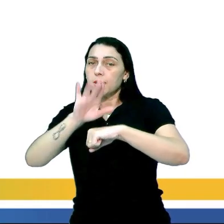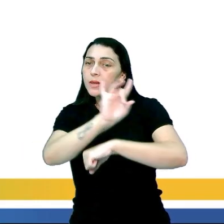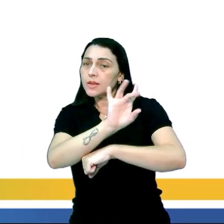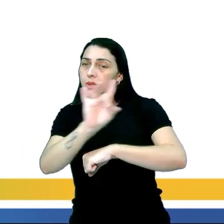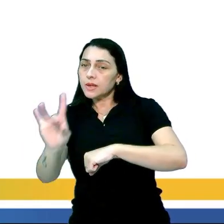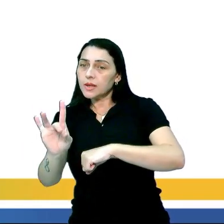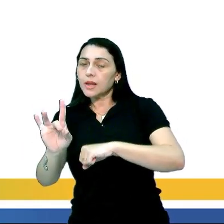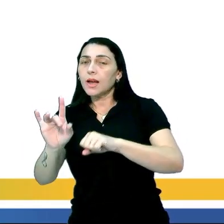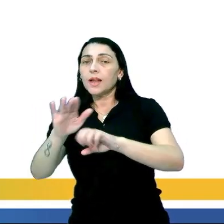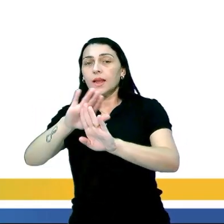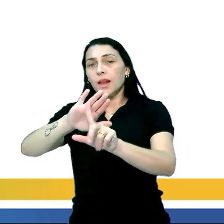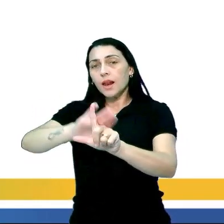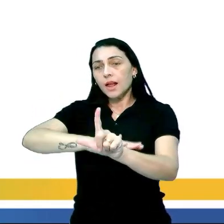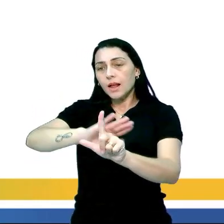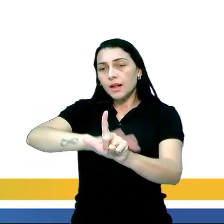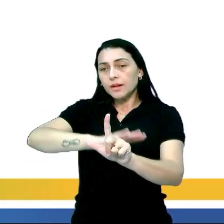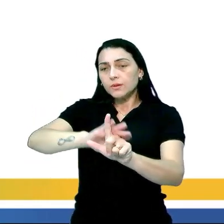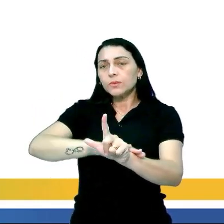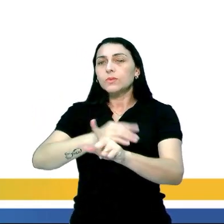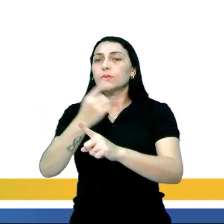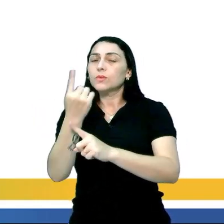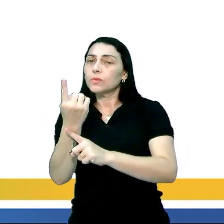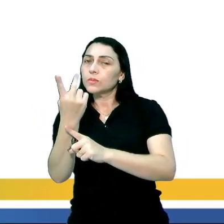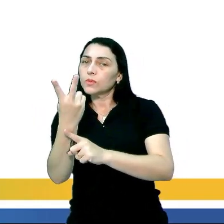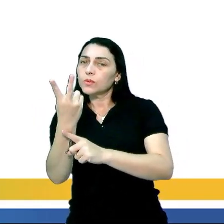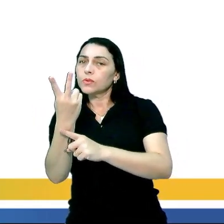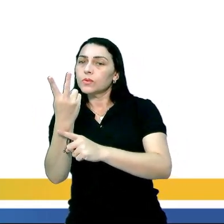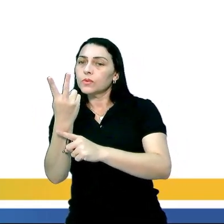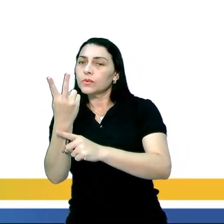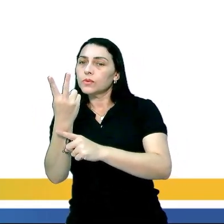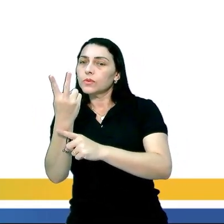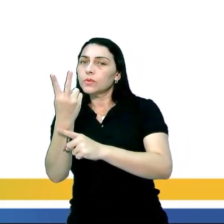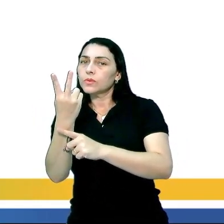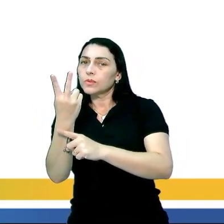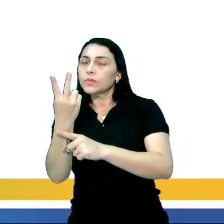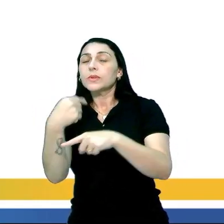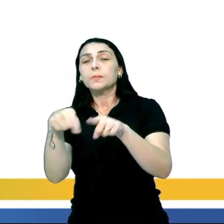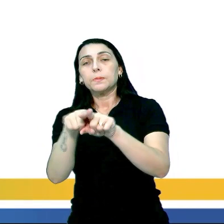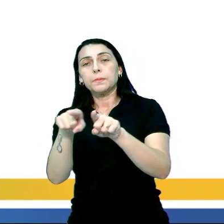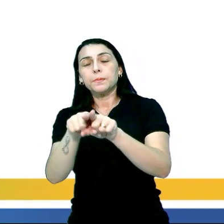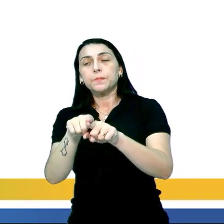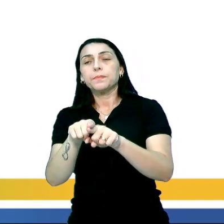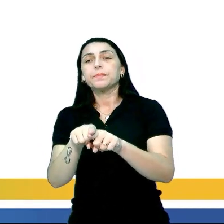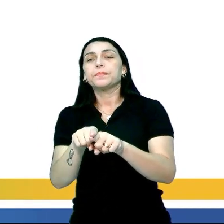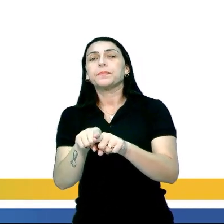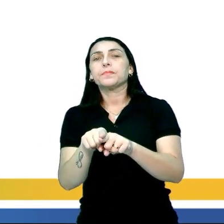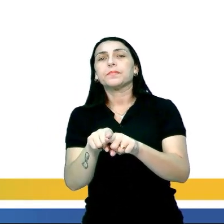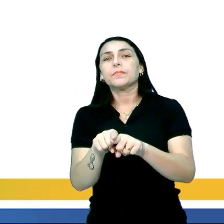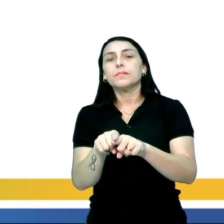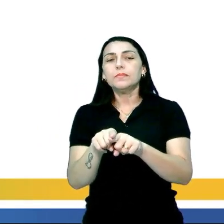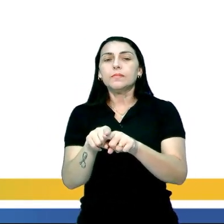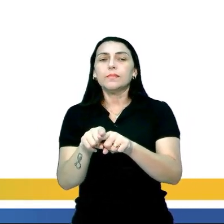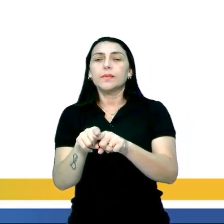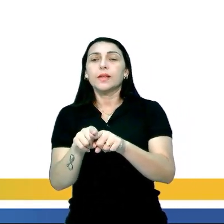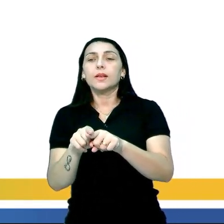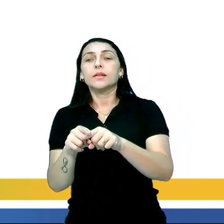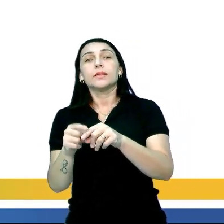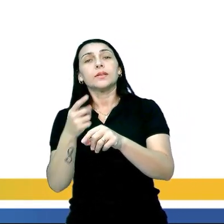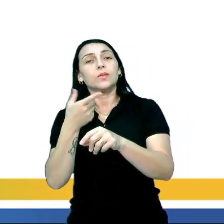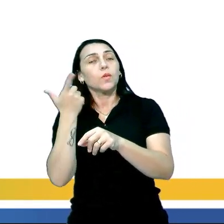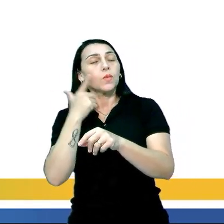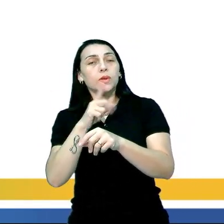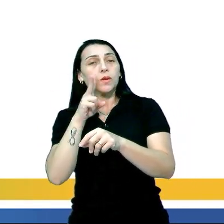cada um dos lados. 1, 2, 1, 2 aqui também. Nesse também e na parte que